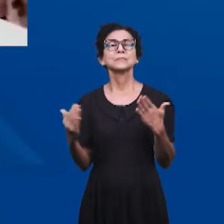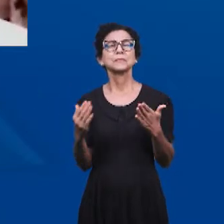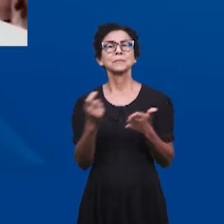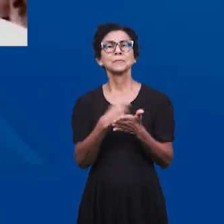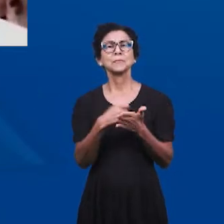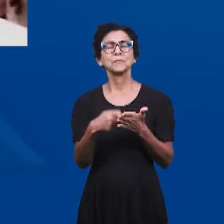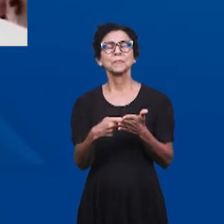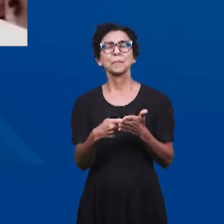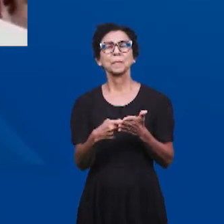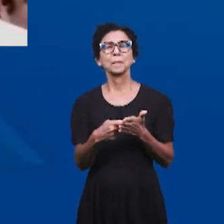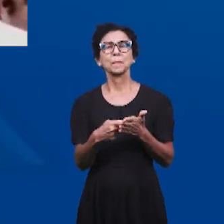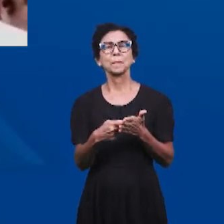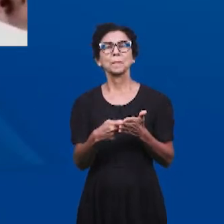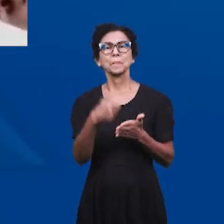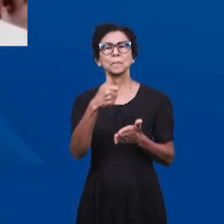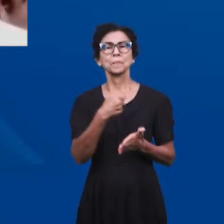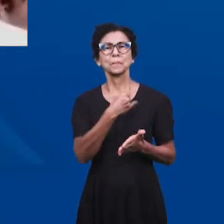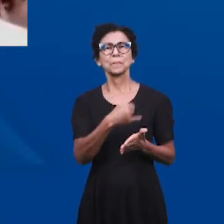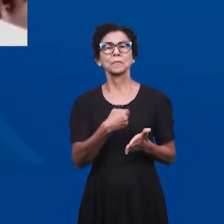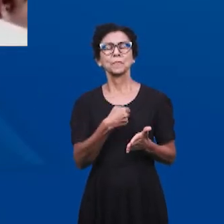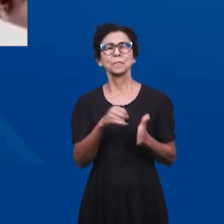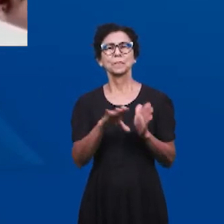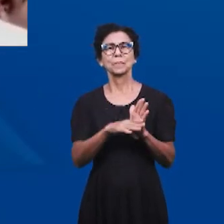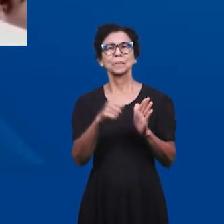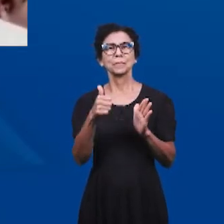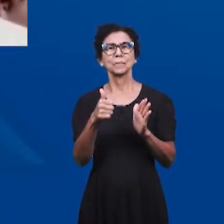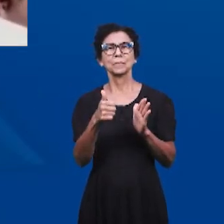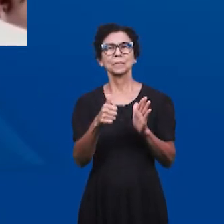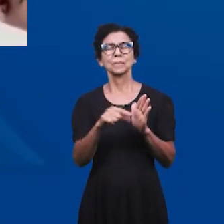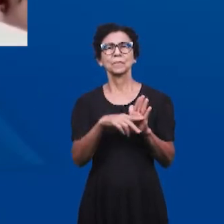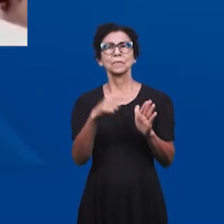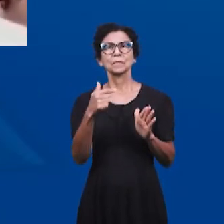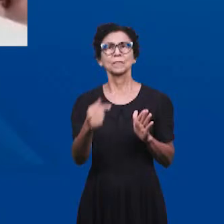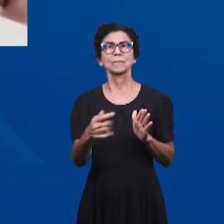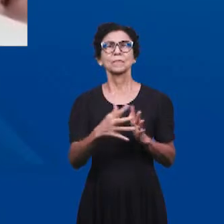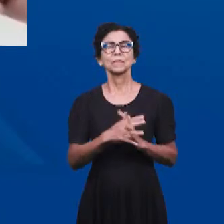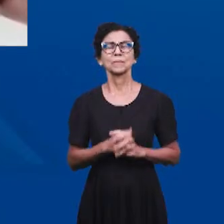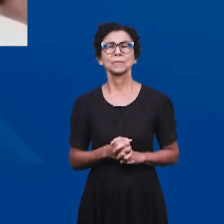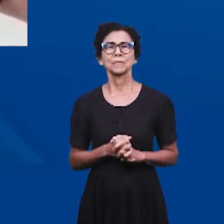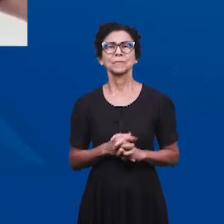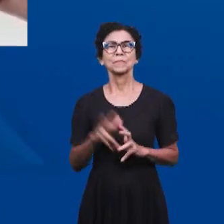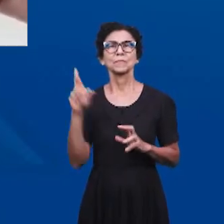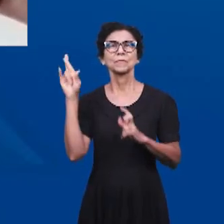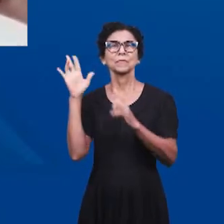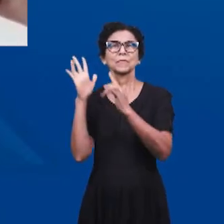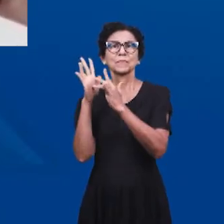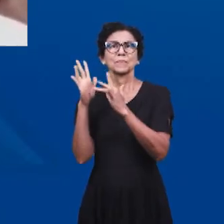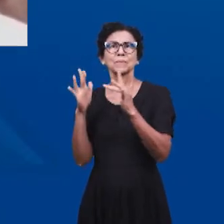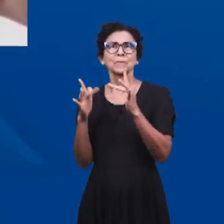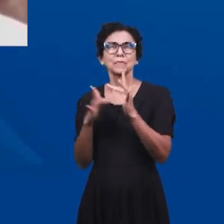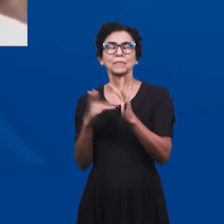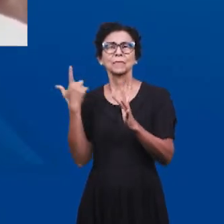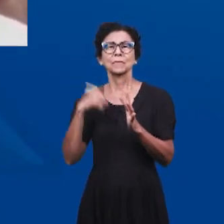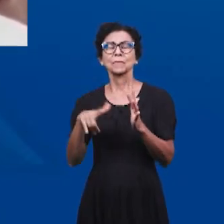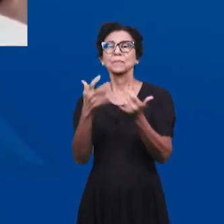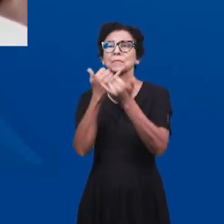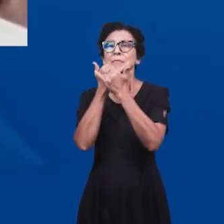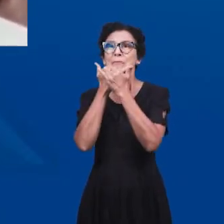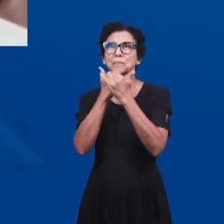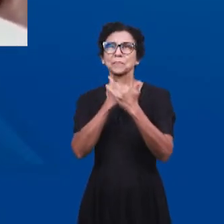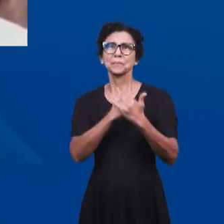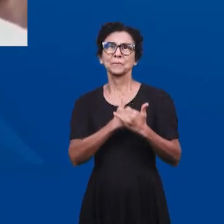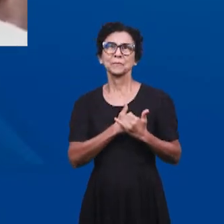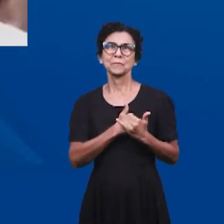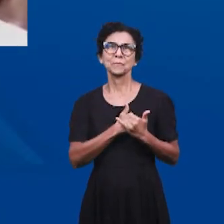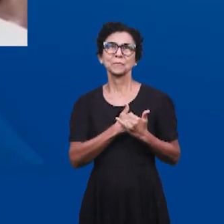está escrito em 1 João 1:7. Através do sangue de Jesus, alcançamos o perdão dos